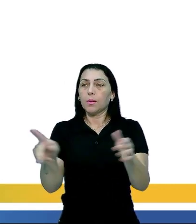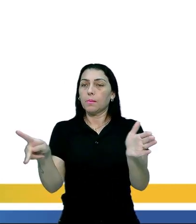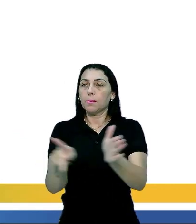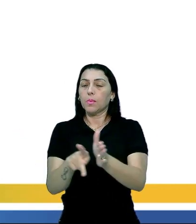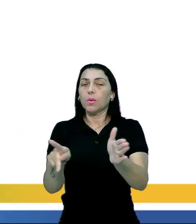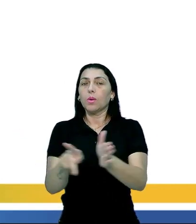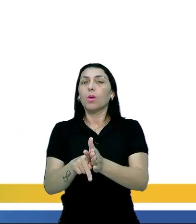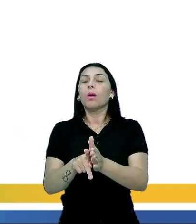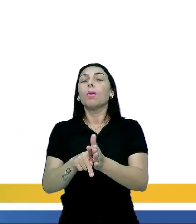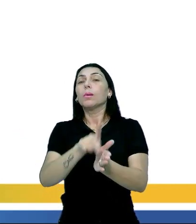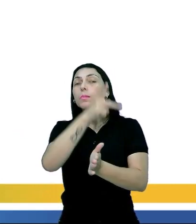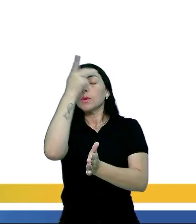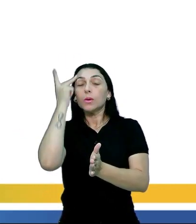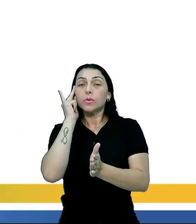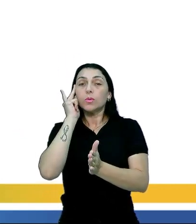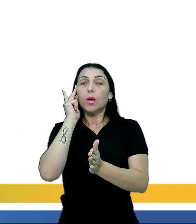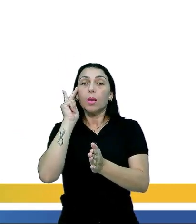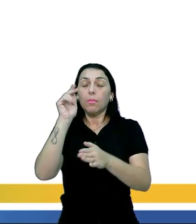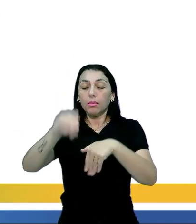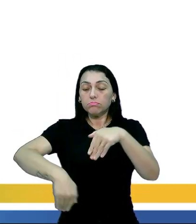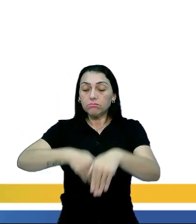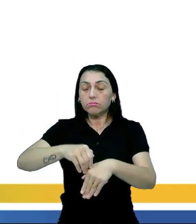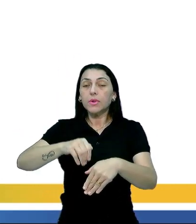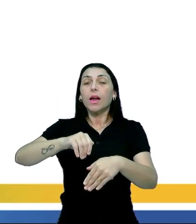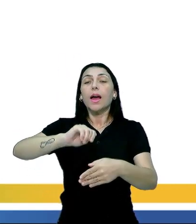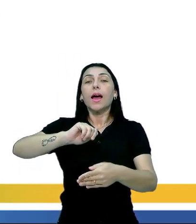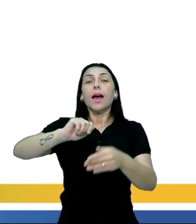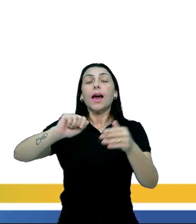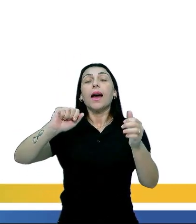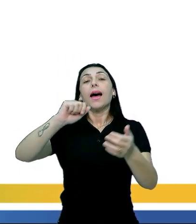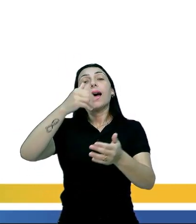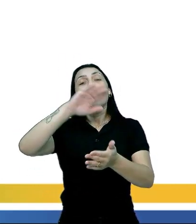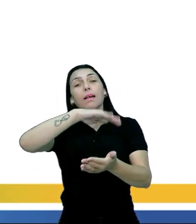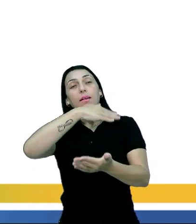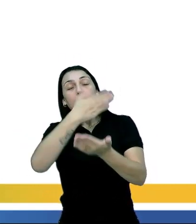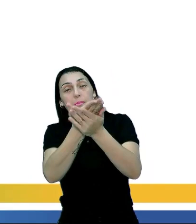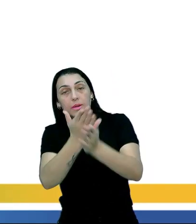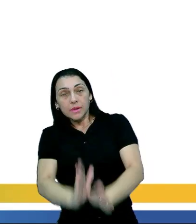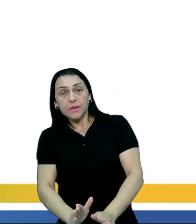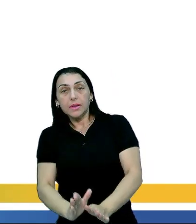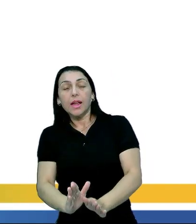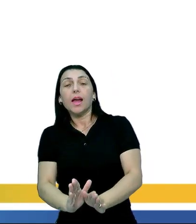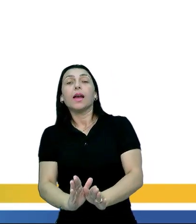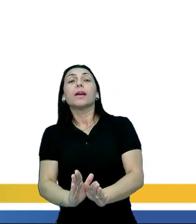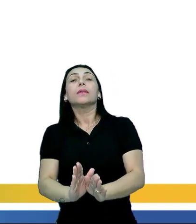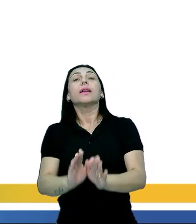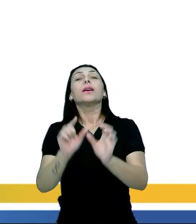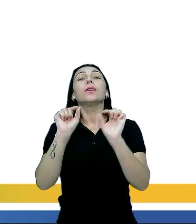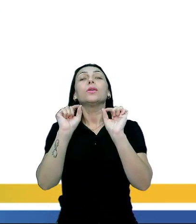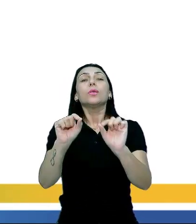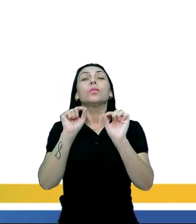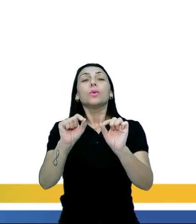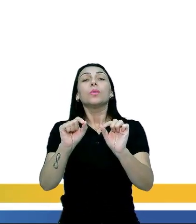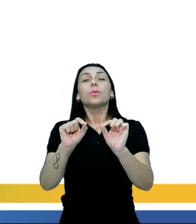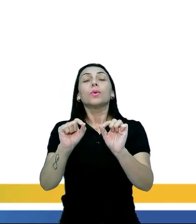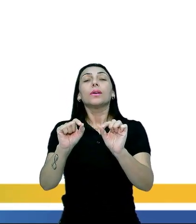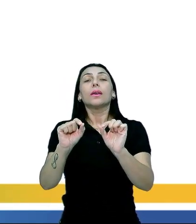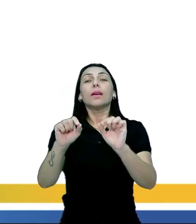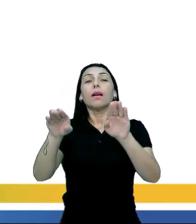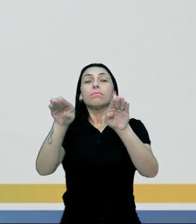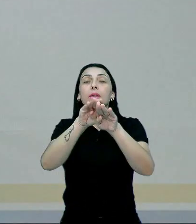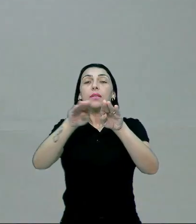próprios coveiros. Sua queda e a vitória do proletariado são igualmente